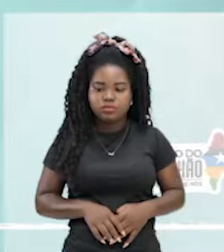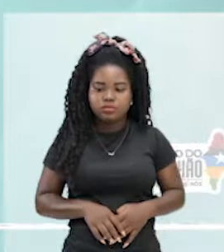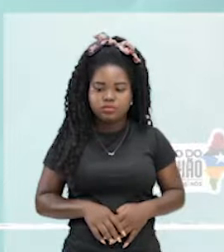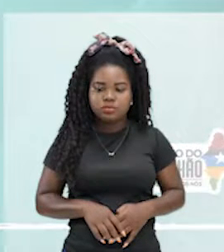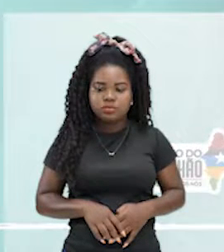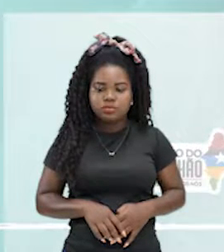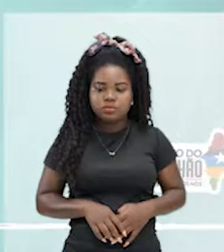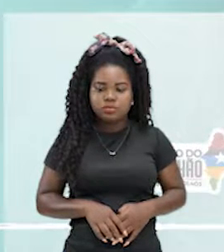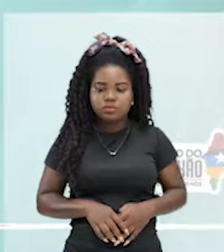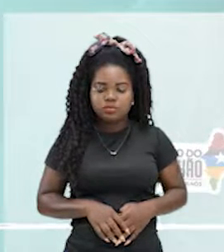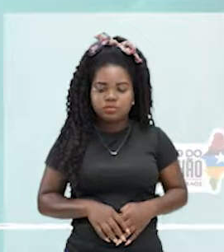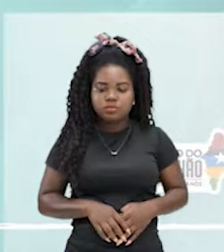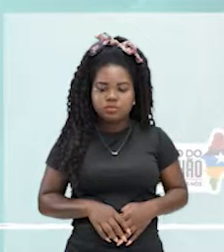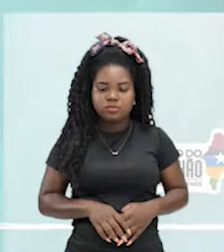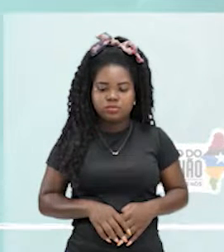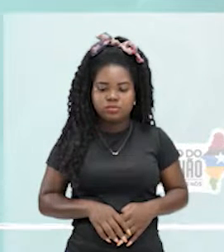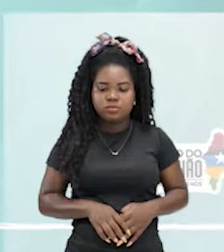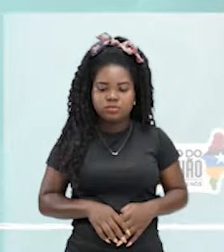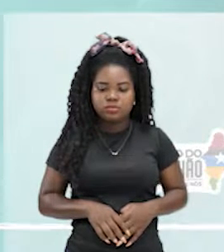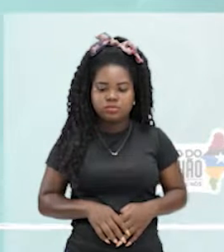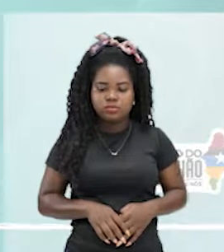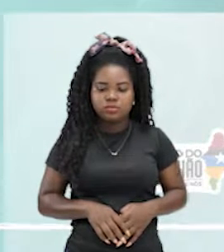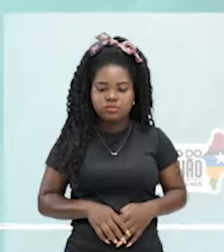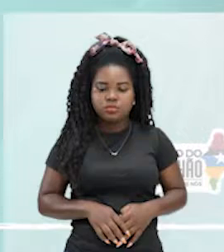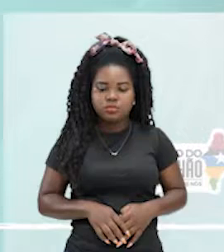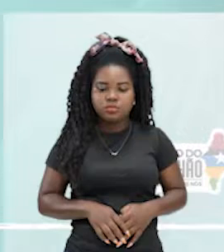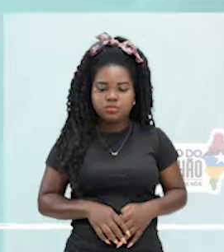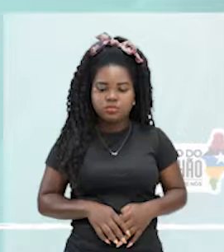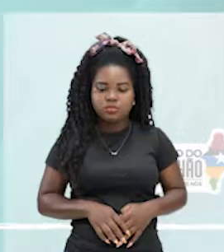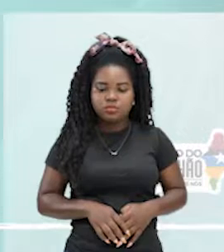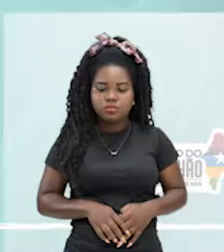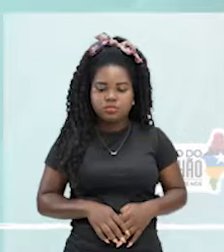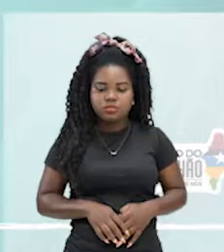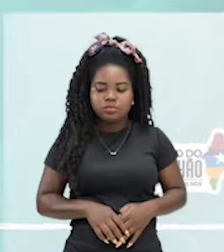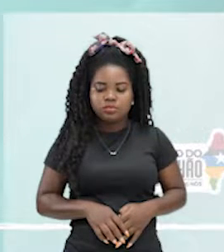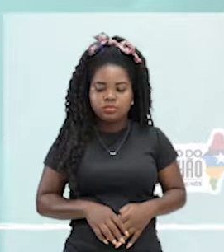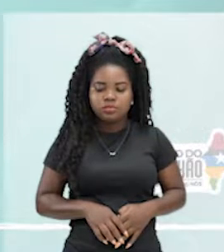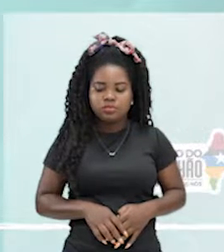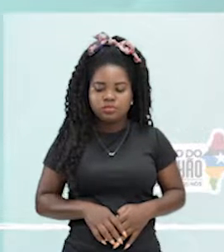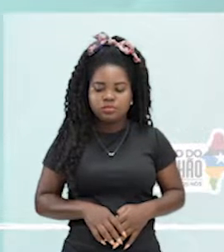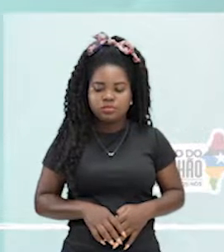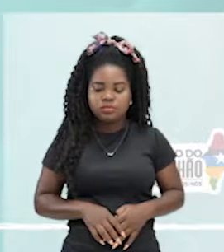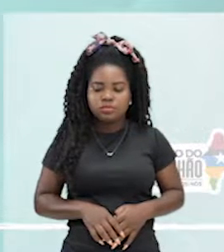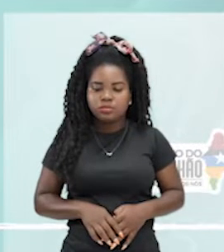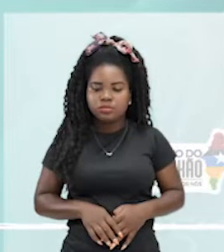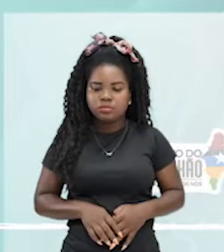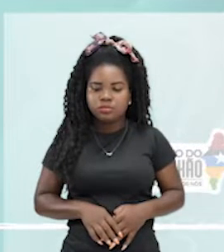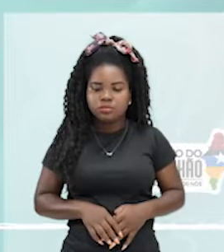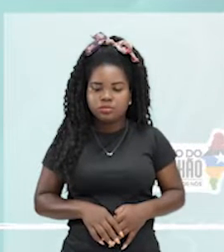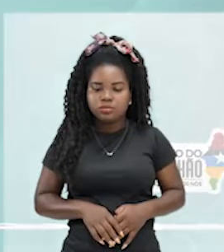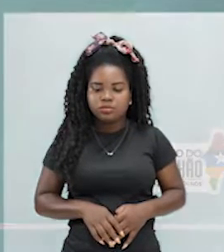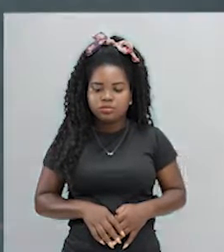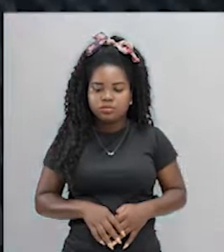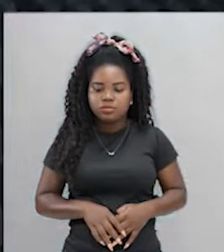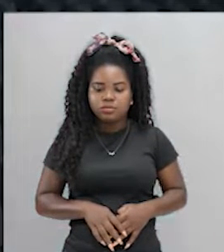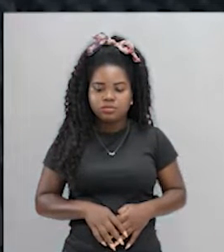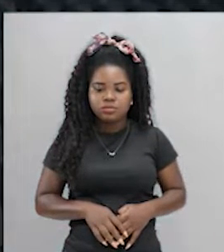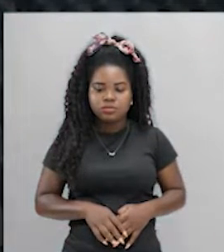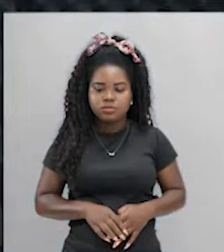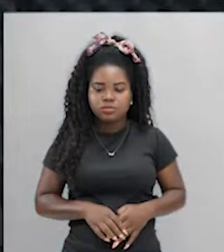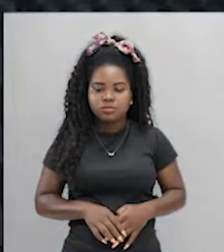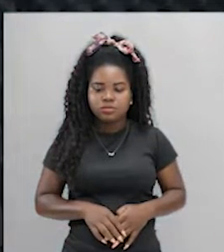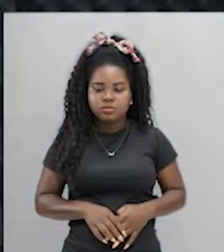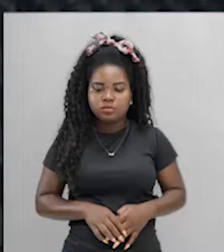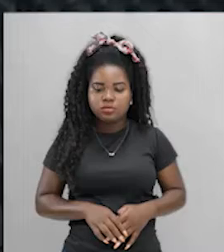do imaginário e do sensível, não da cultura erudita, mas de um teatro que vai do sensorial ao intuitivo. Não é um teatro